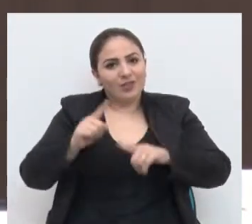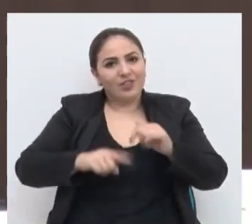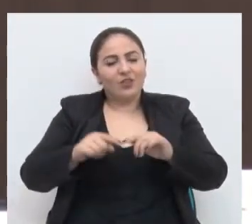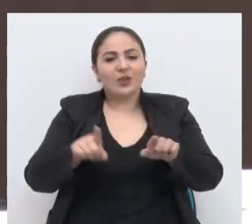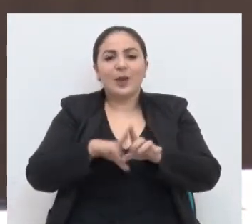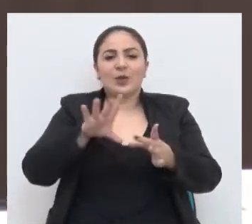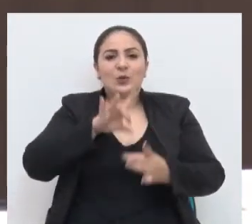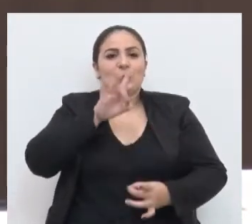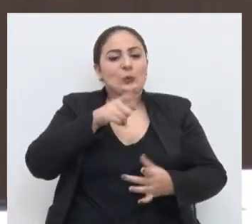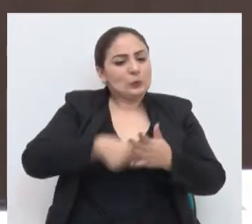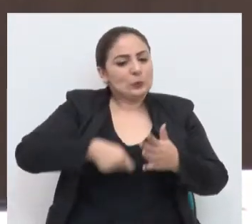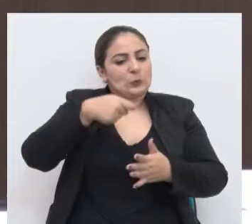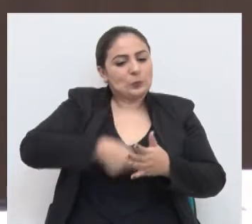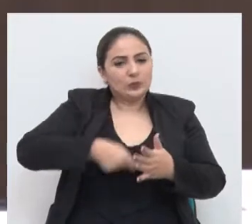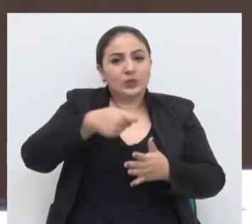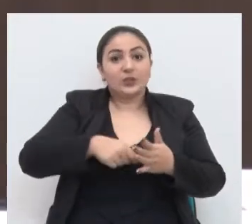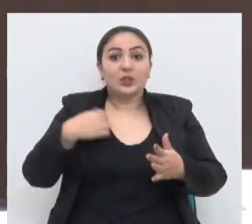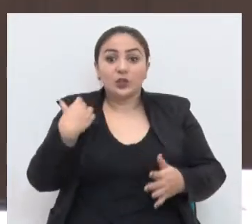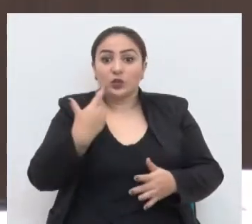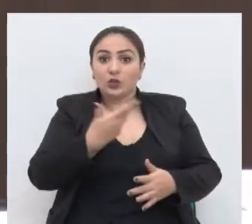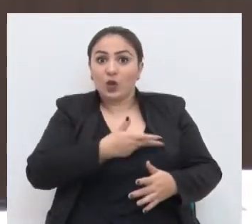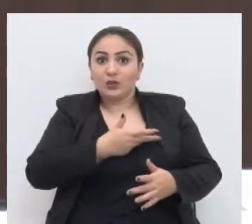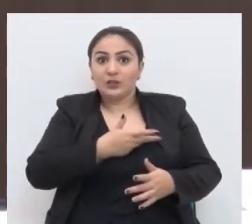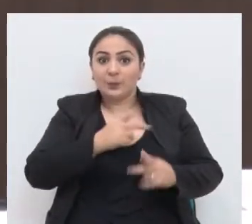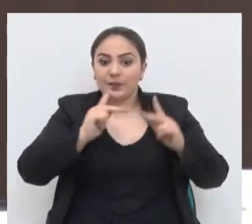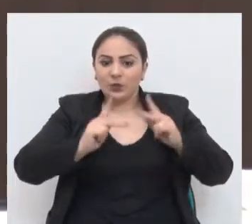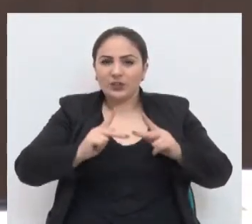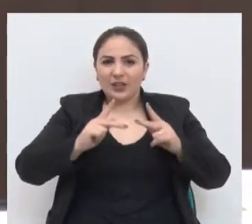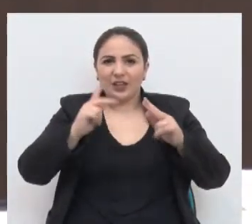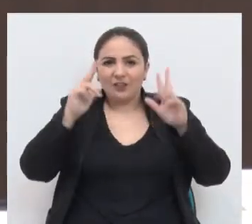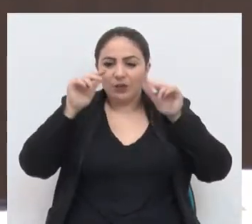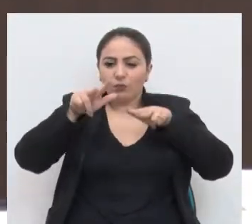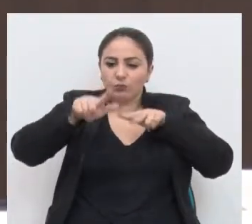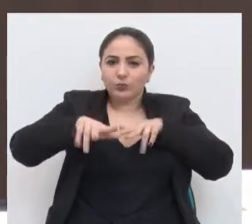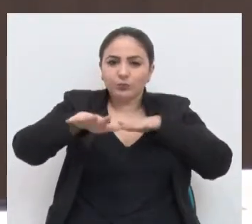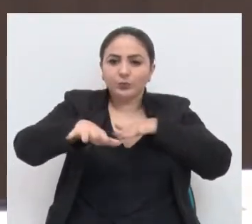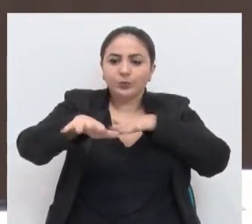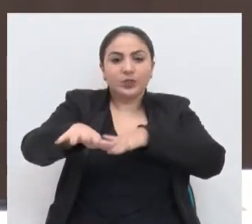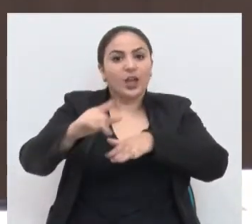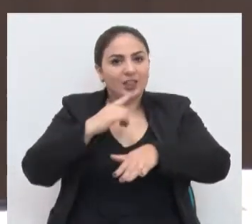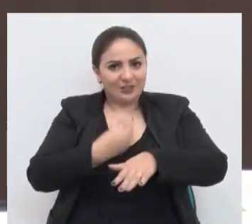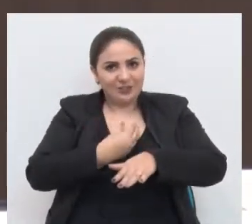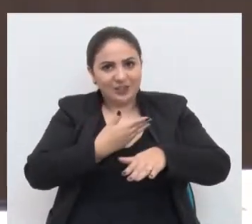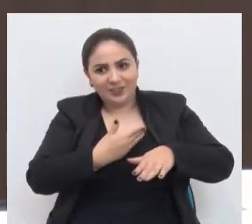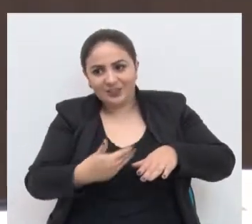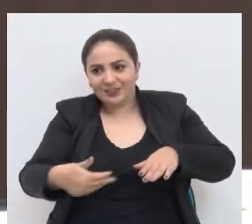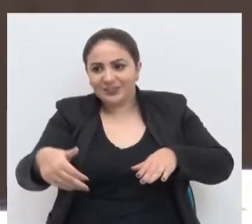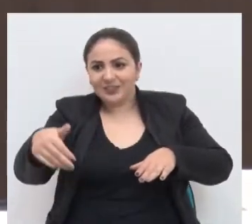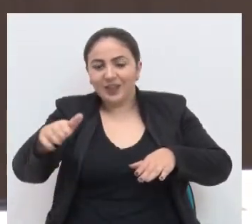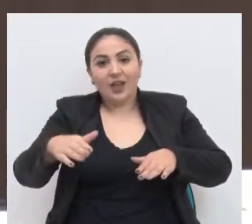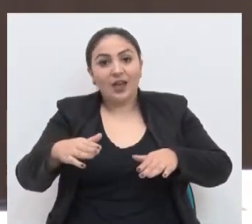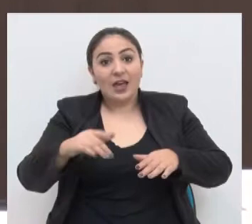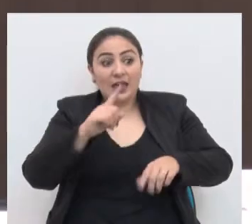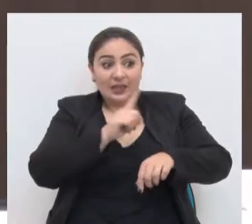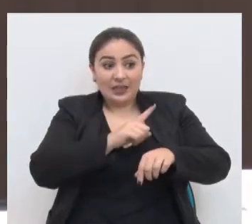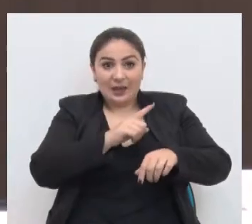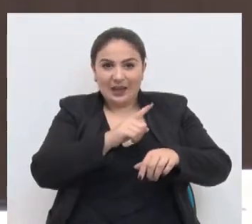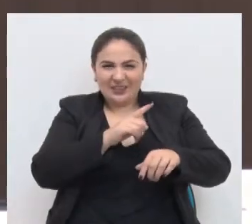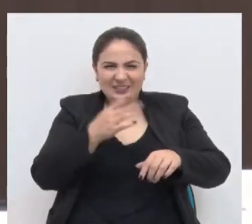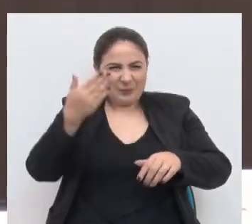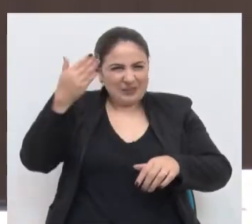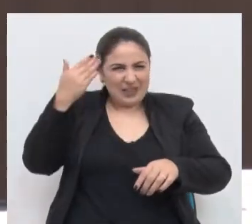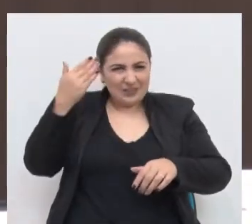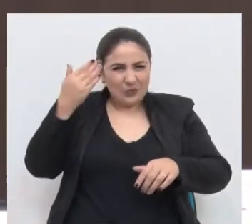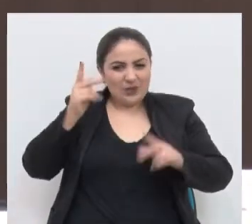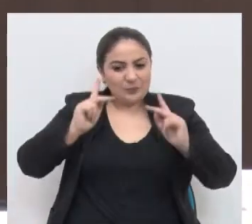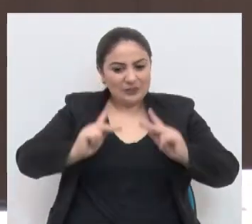imaterial e o espírito desbravador dos nossos tropeiros que por aqui passaram. Terra de passagem e paradouro dos